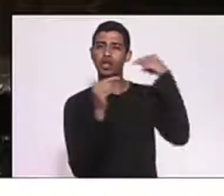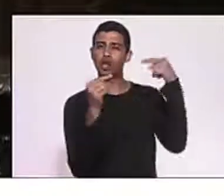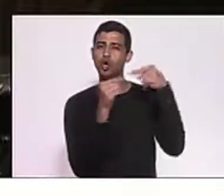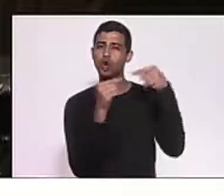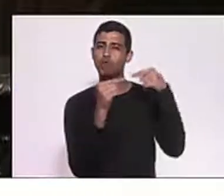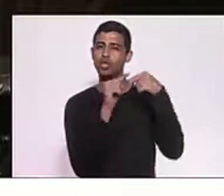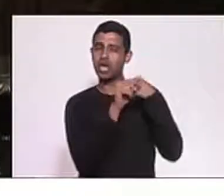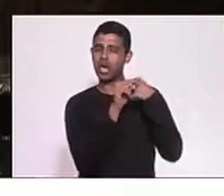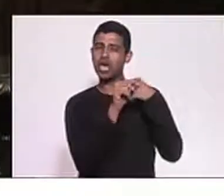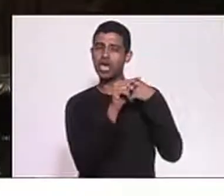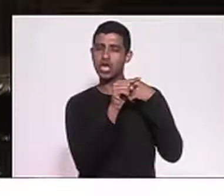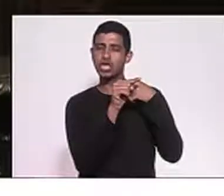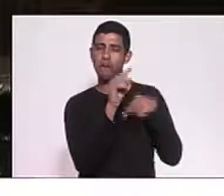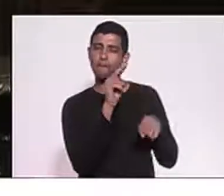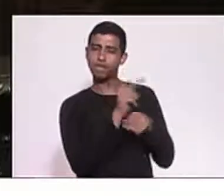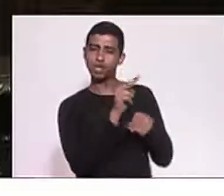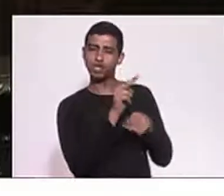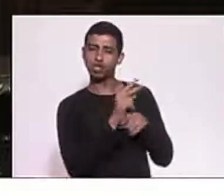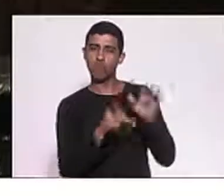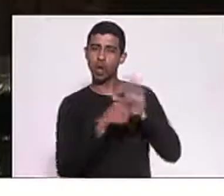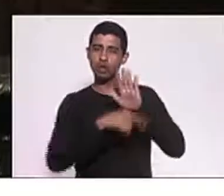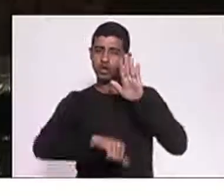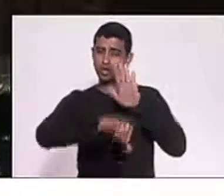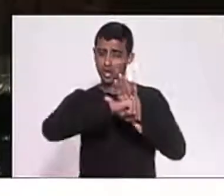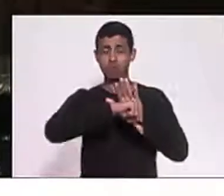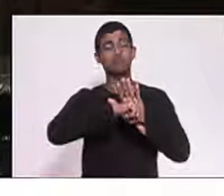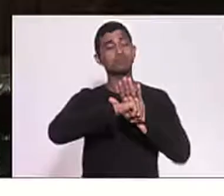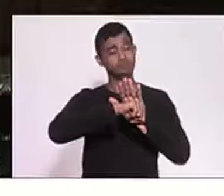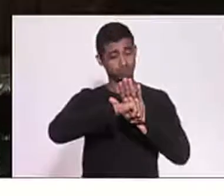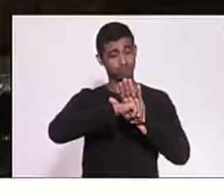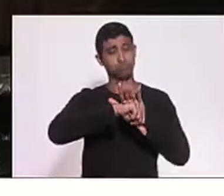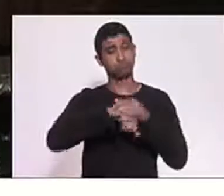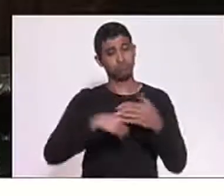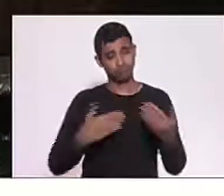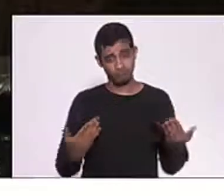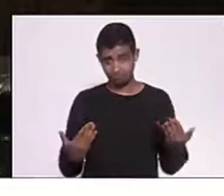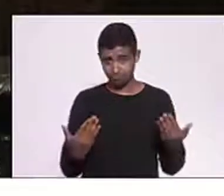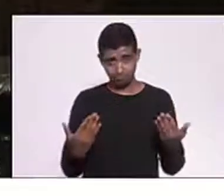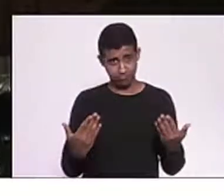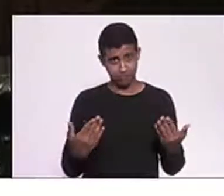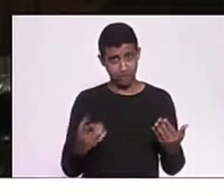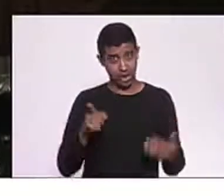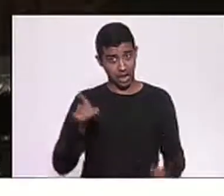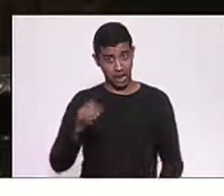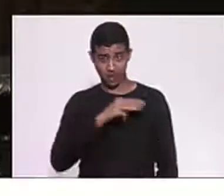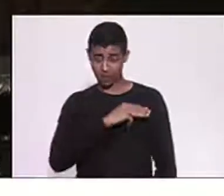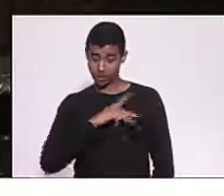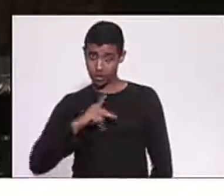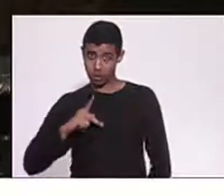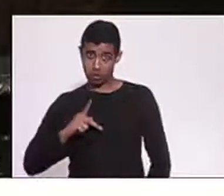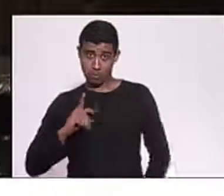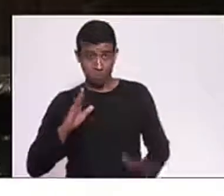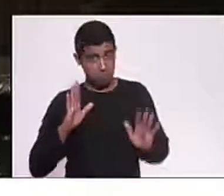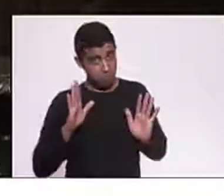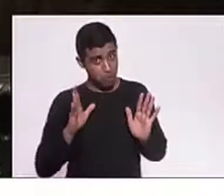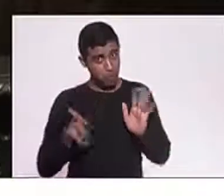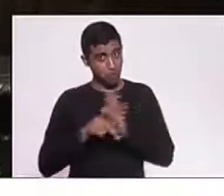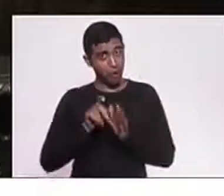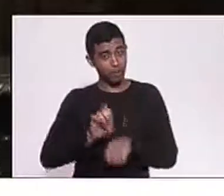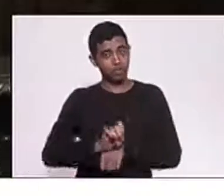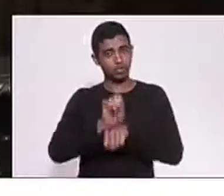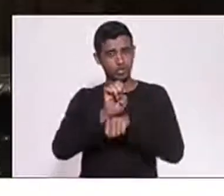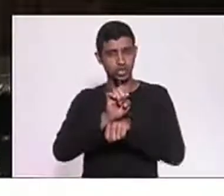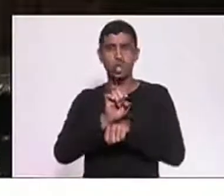comparsa de pretenso crime. Não tem nada a ver, segundo o Ministério Público Estadual,